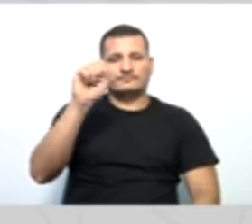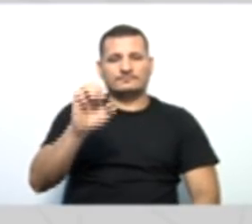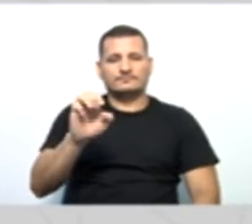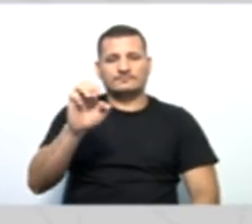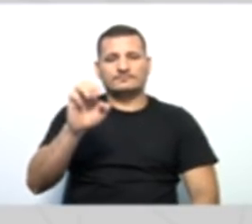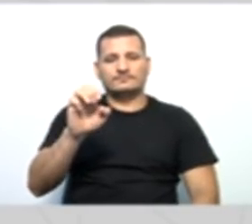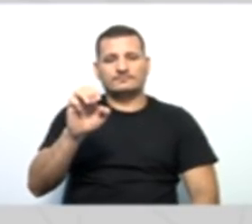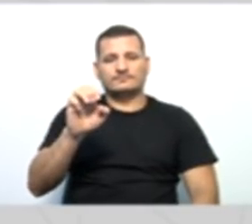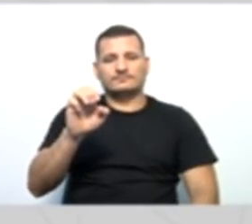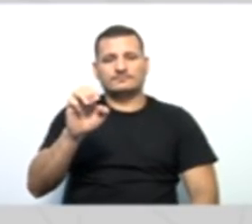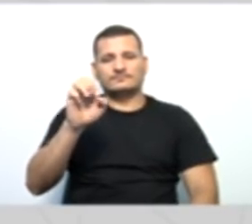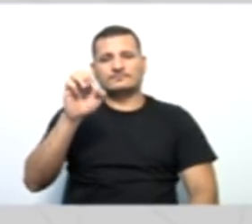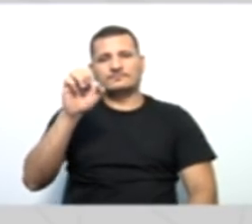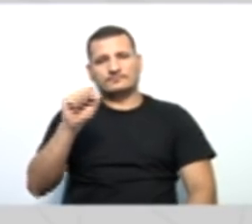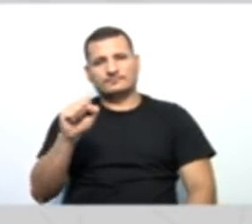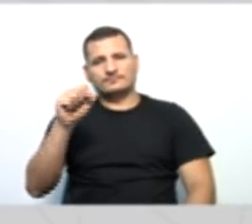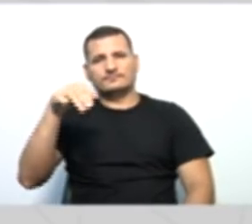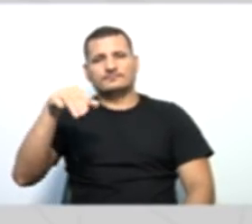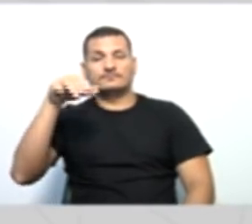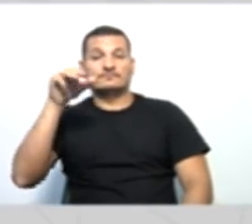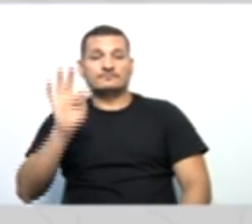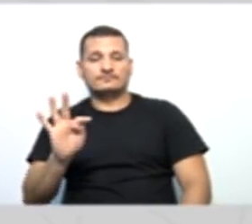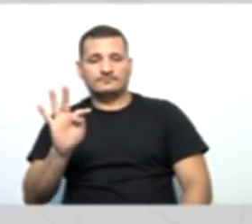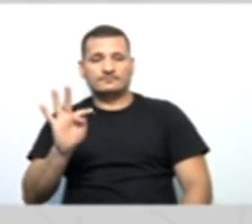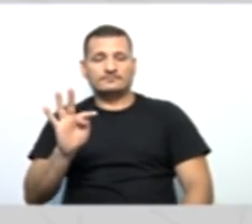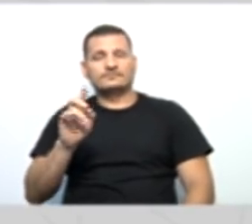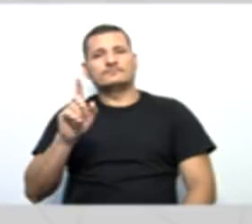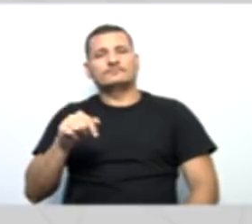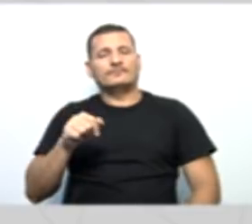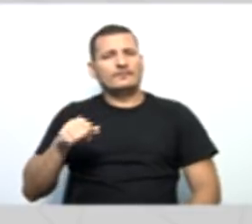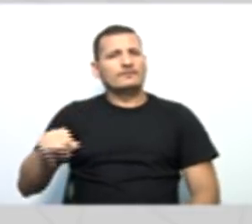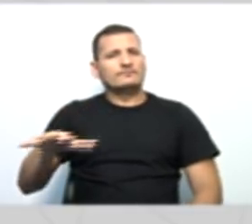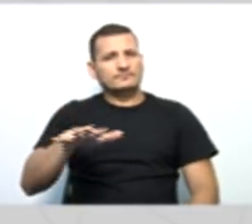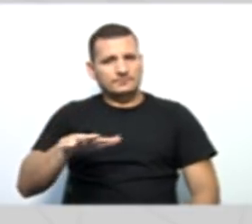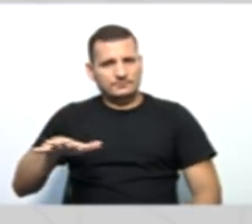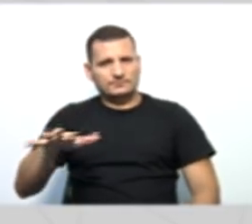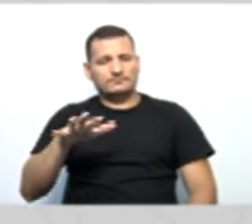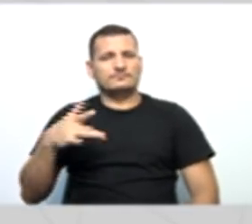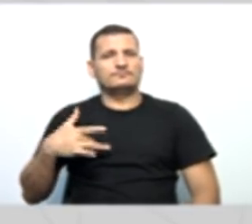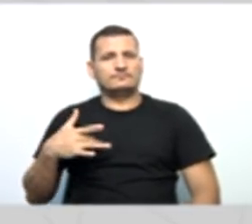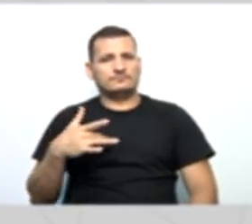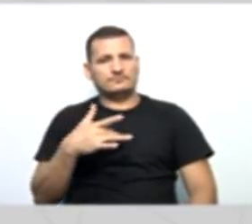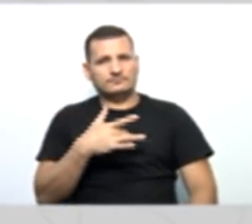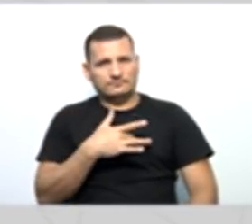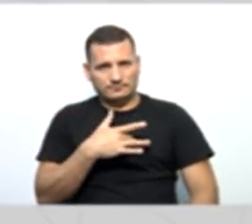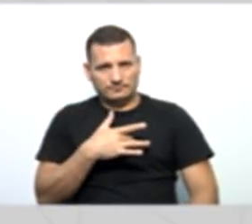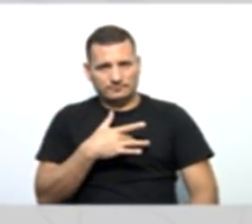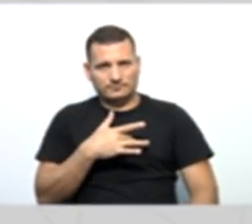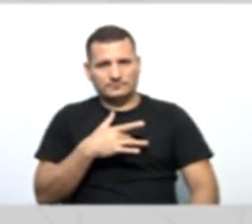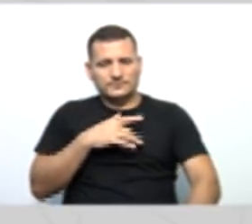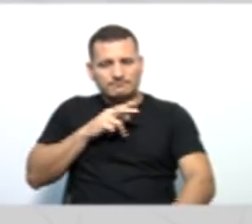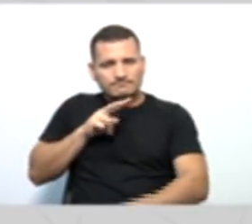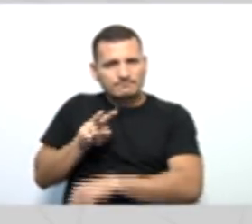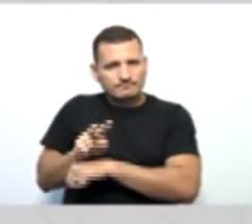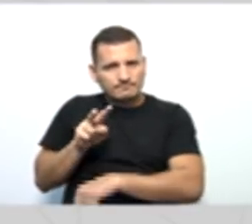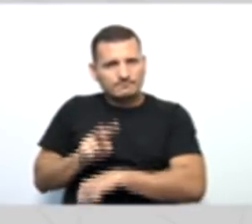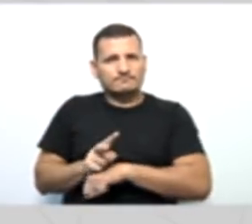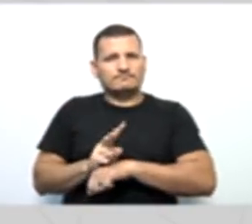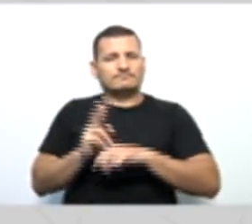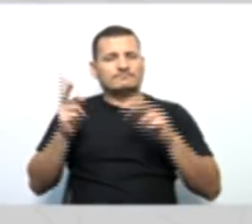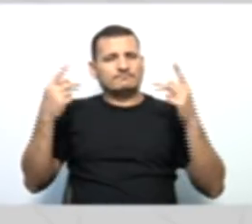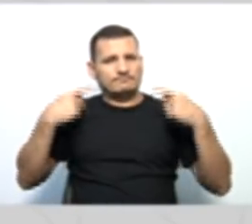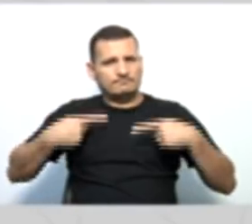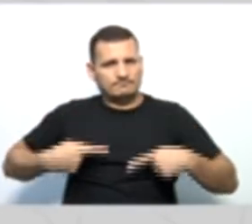SESMT, que visa promover um ambiente saudável e que proteja a integridade